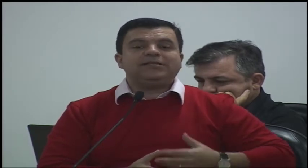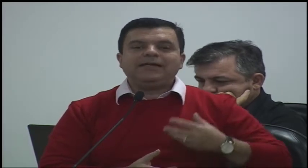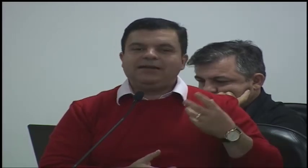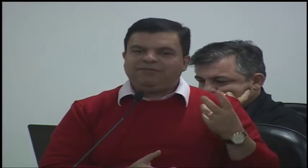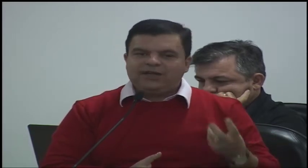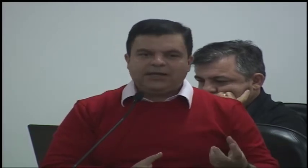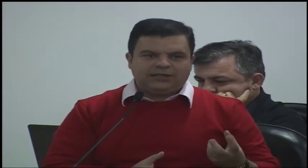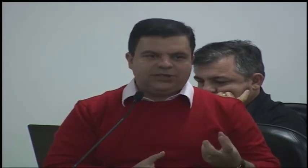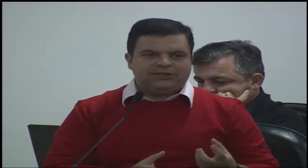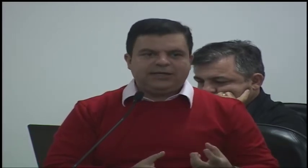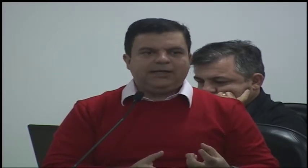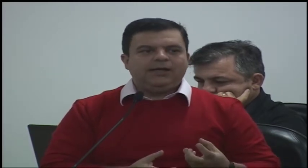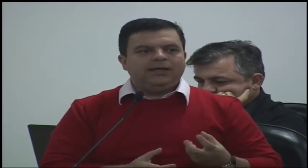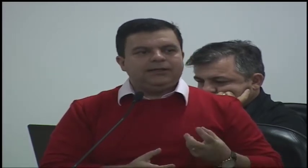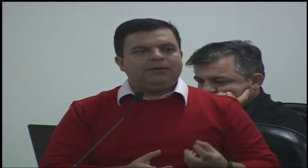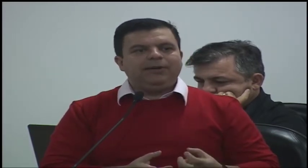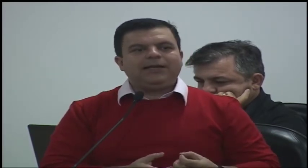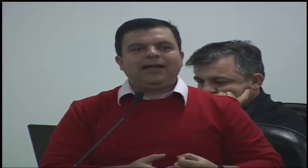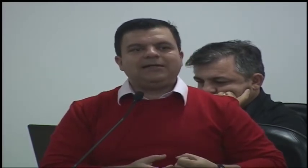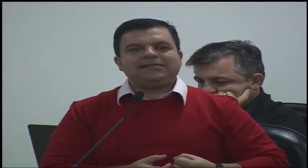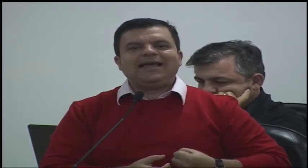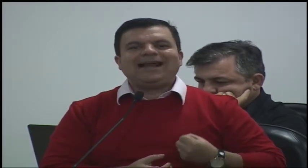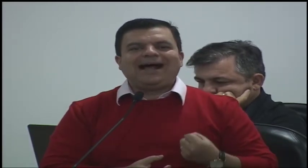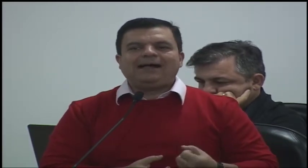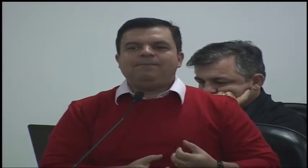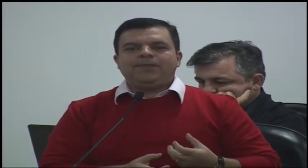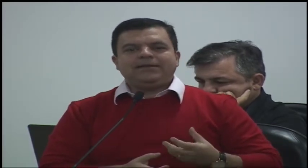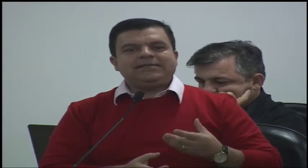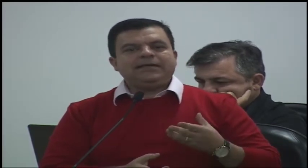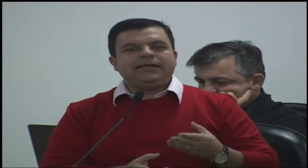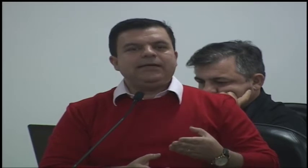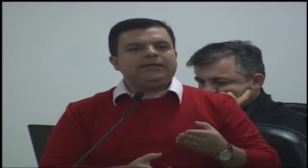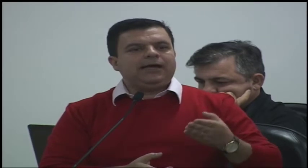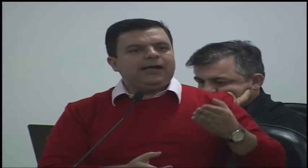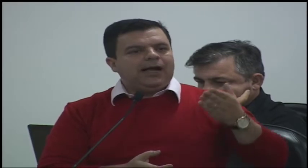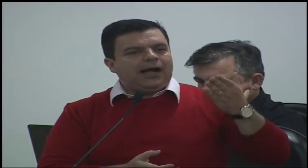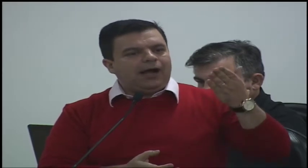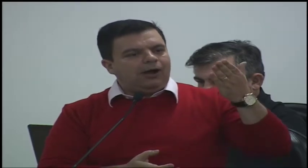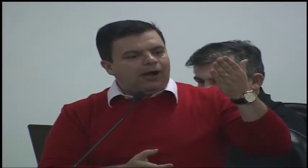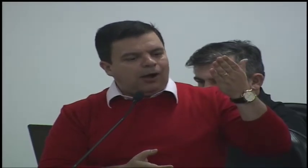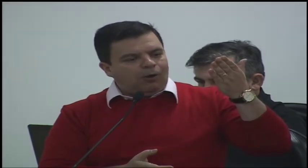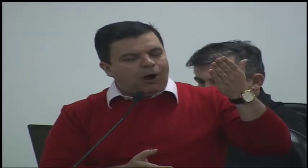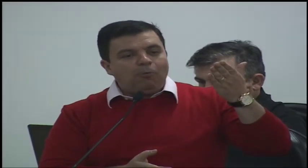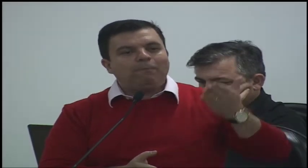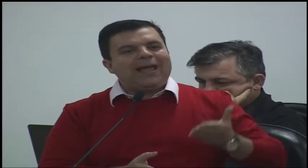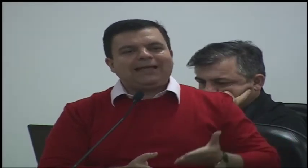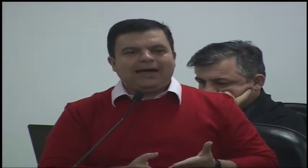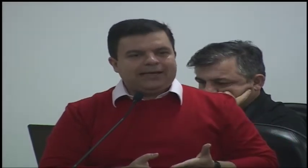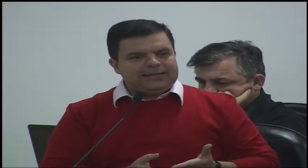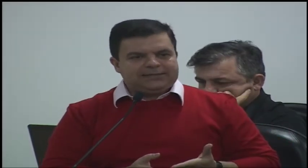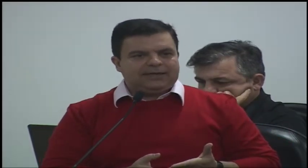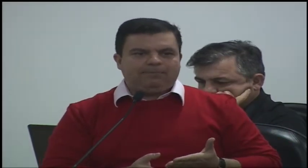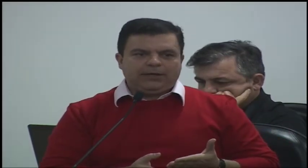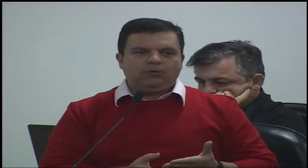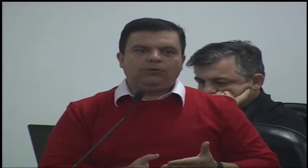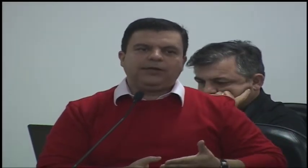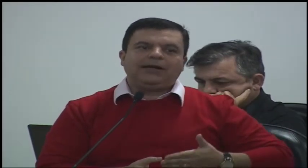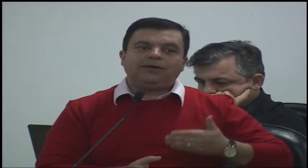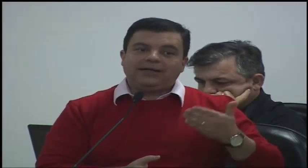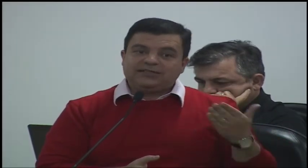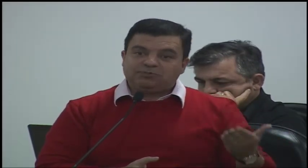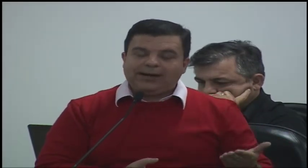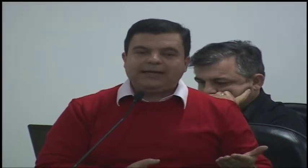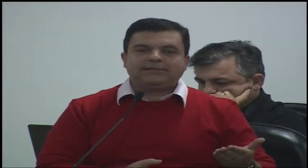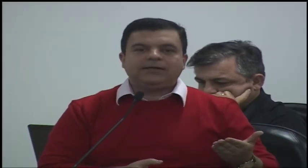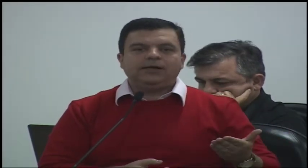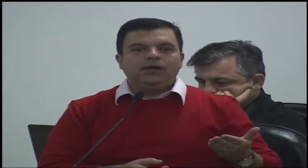não significa dizer também que ela será seguida ao pé da risca. Pelo contrário,